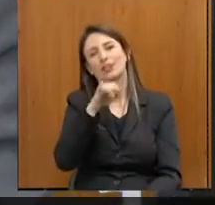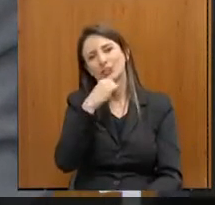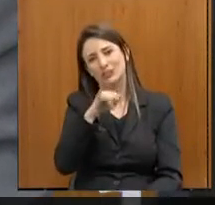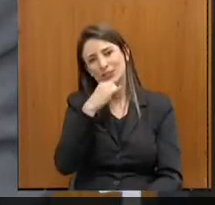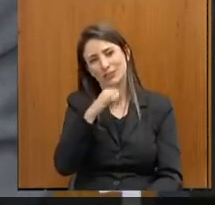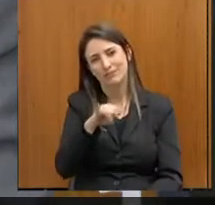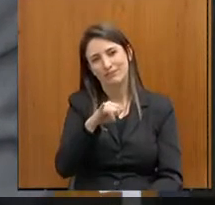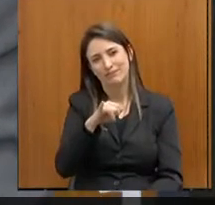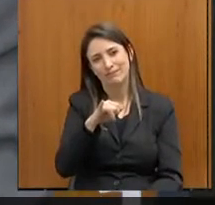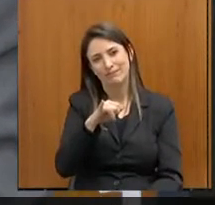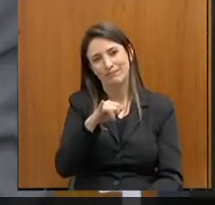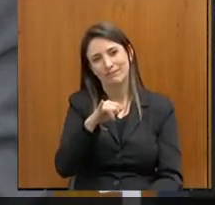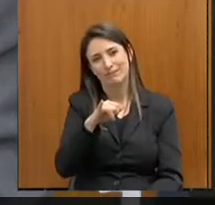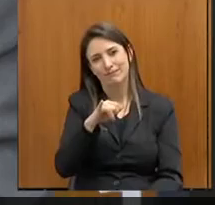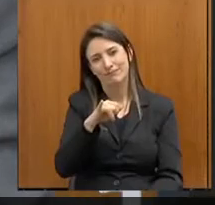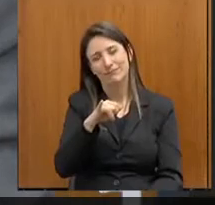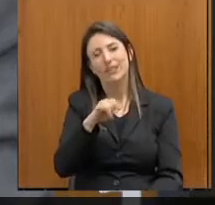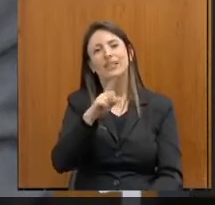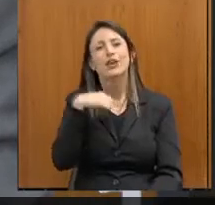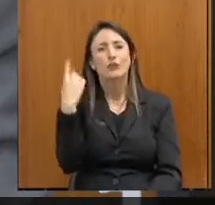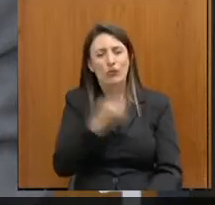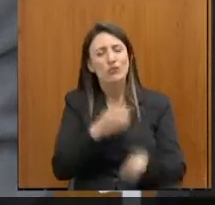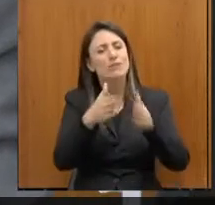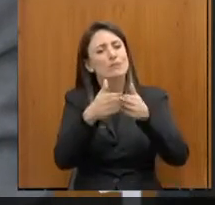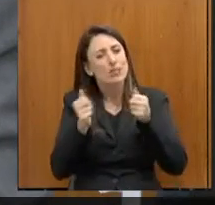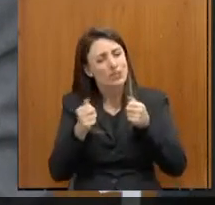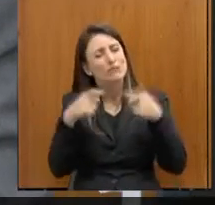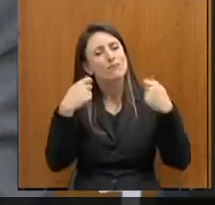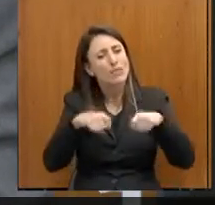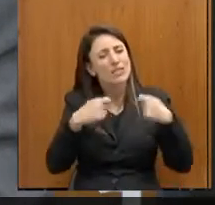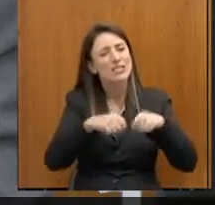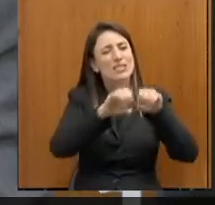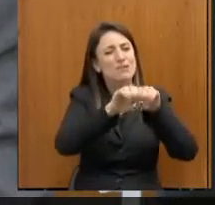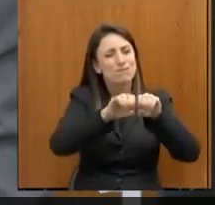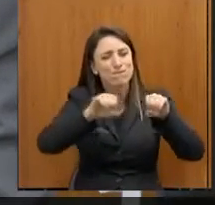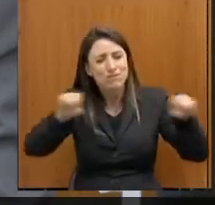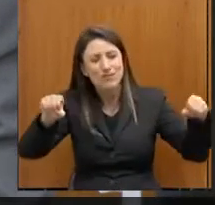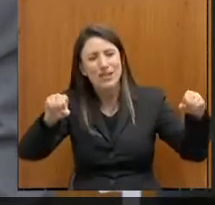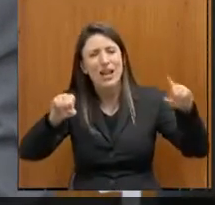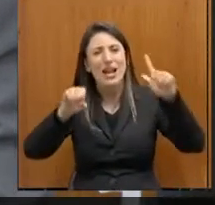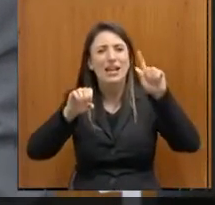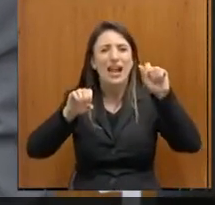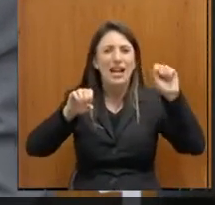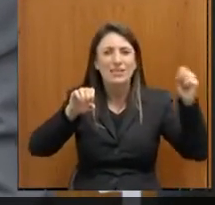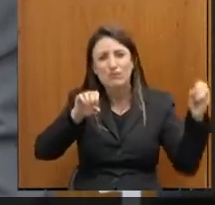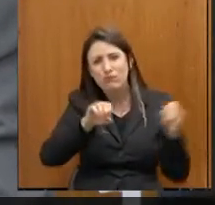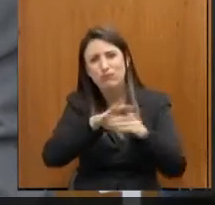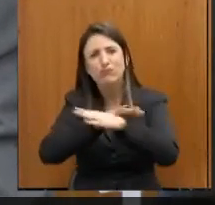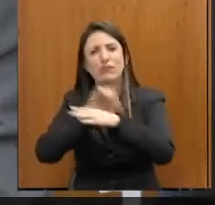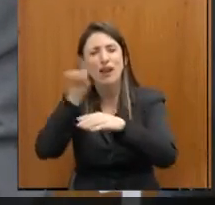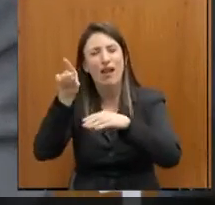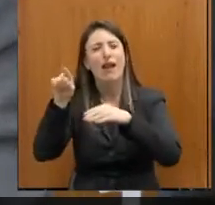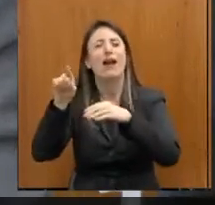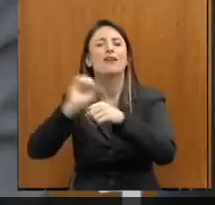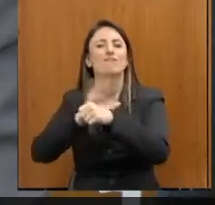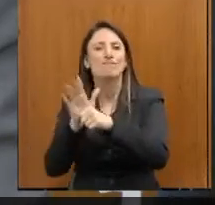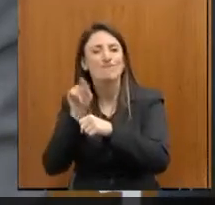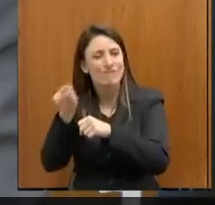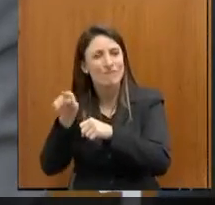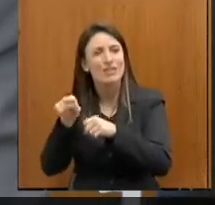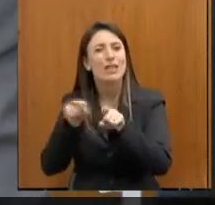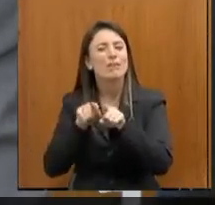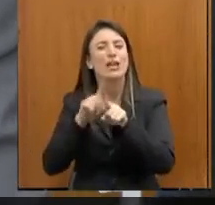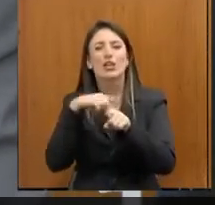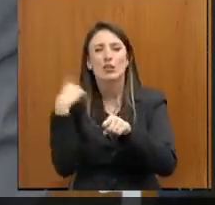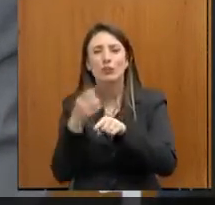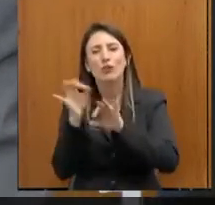então é Nossa solicitação para que o gás possa chegar lá e que a gente possa a utilizar essas plantas de GT